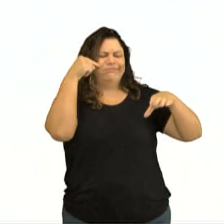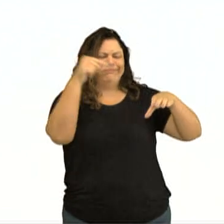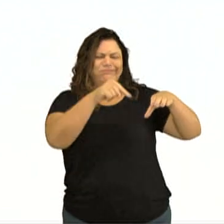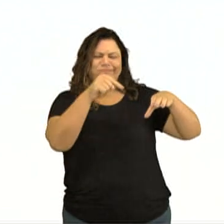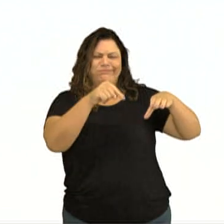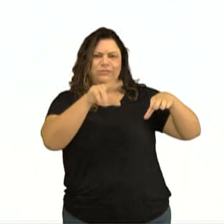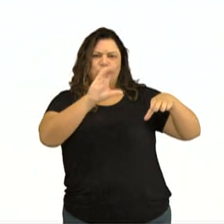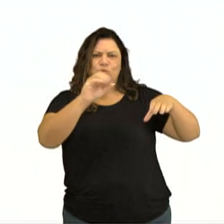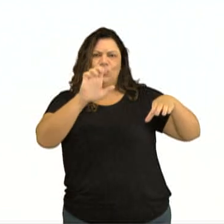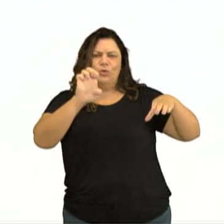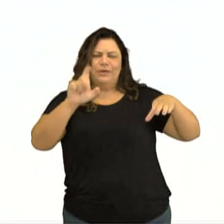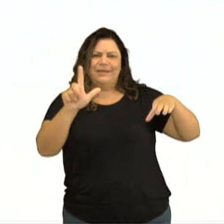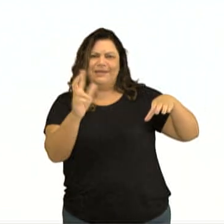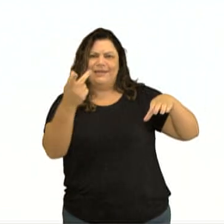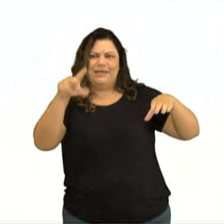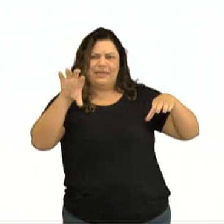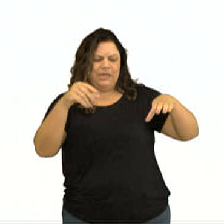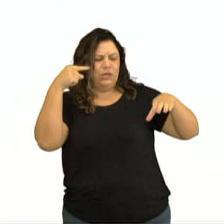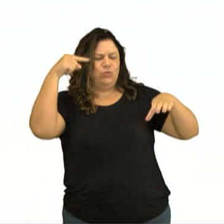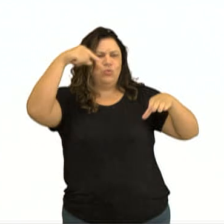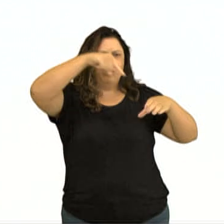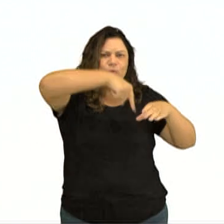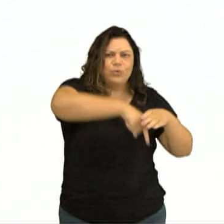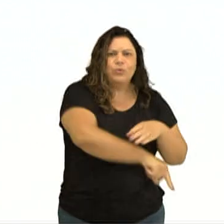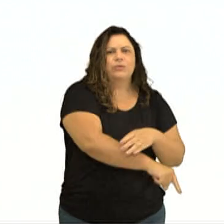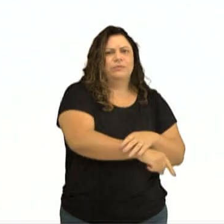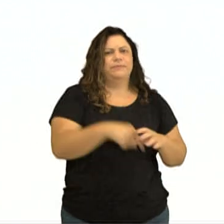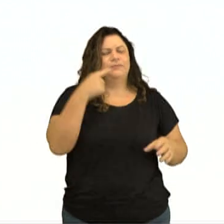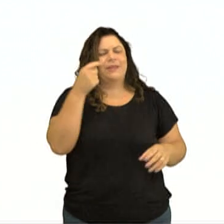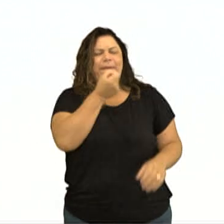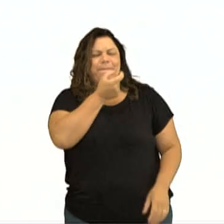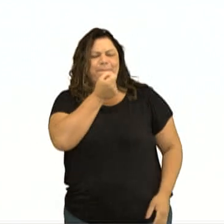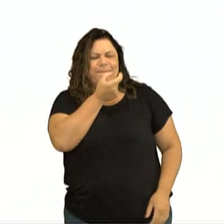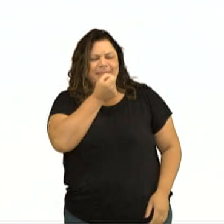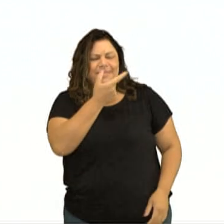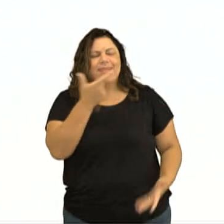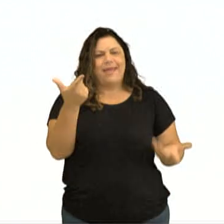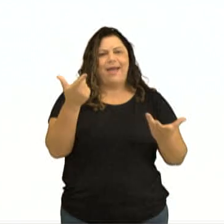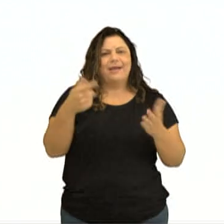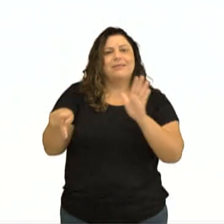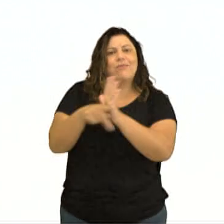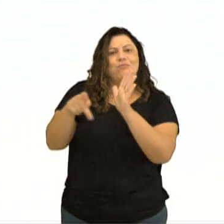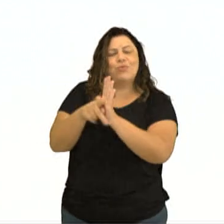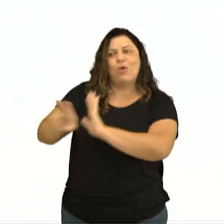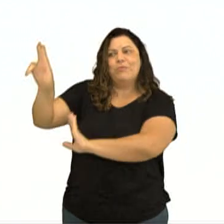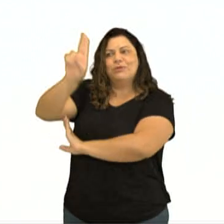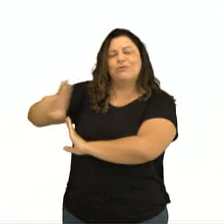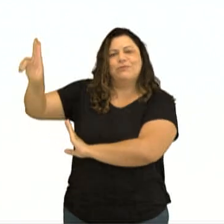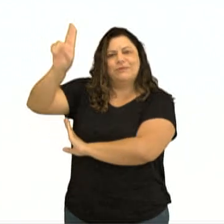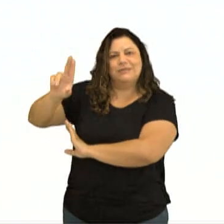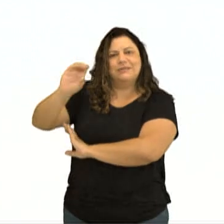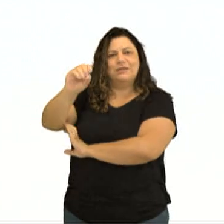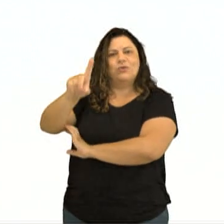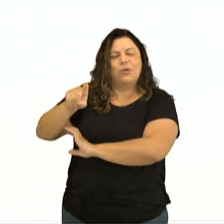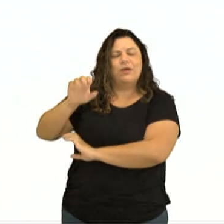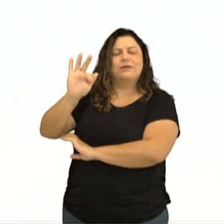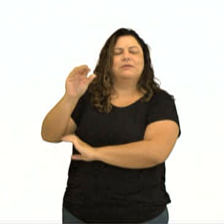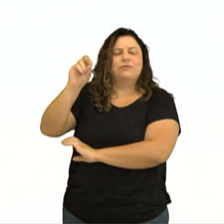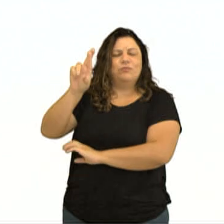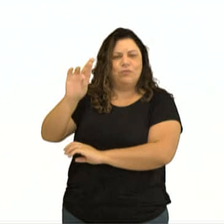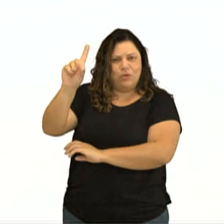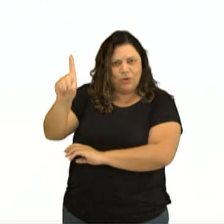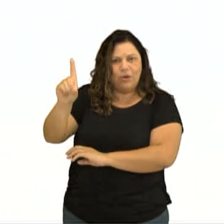de Oxford, de chamar as escadas na parte de trás do salão principal da Christ Church de Rabbit